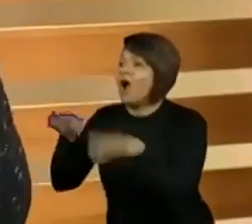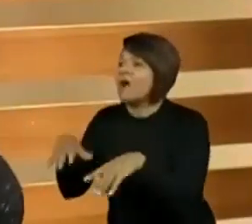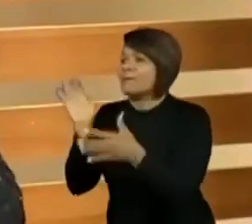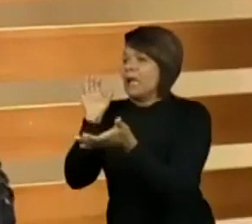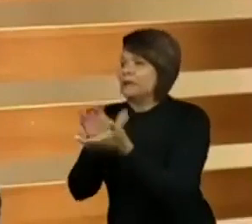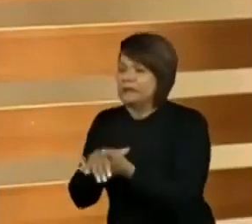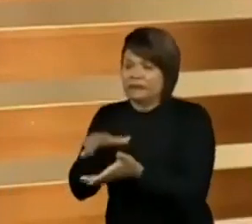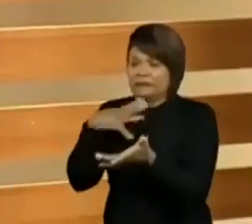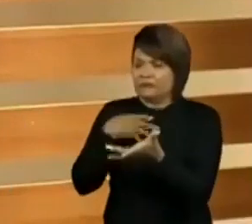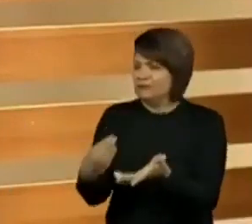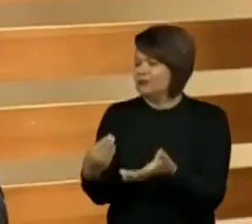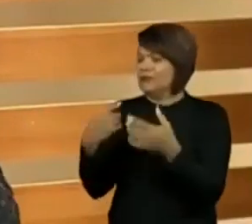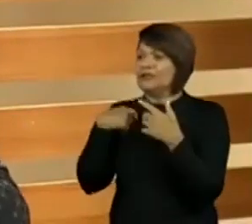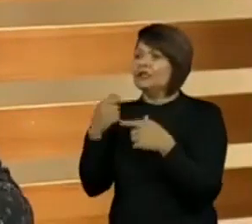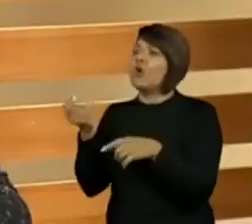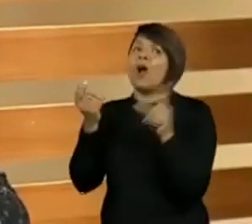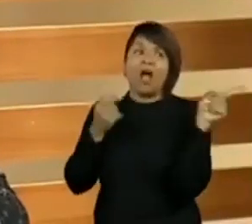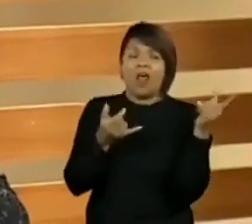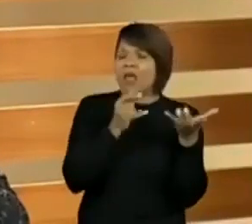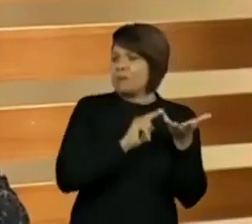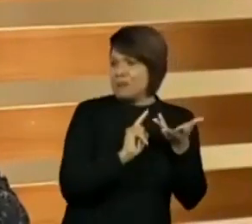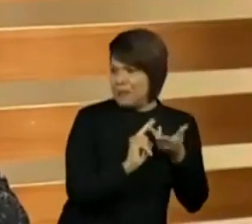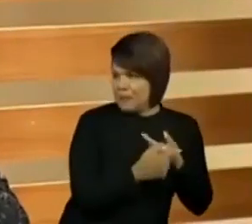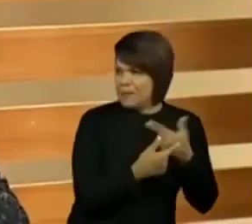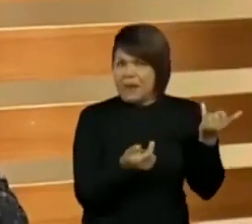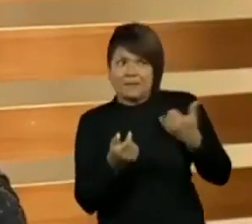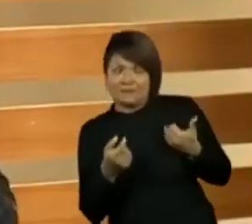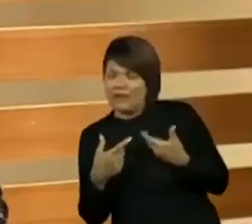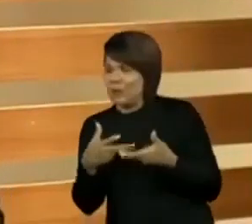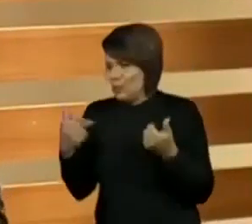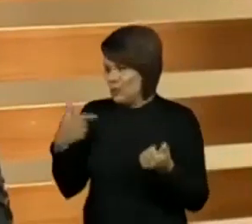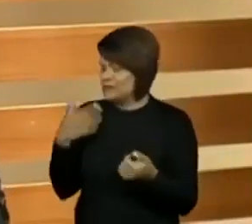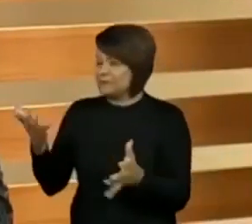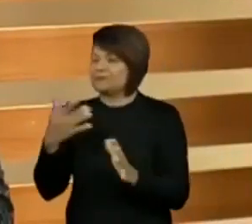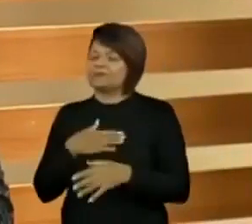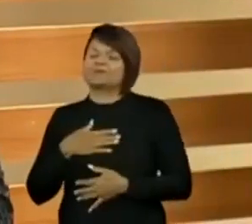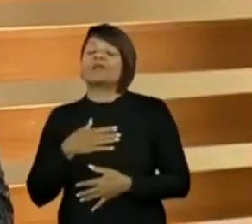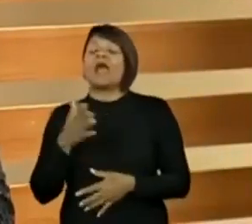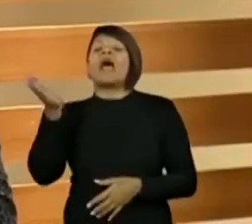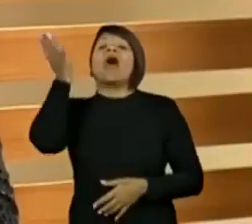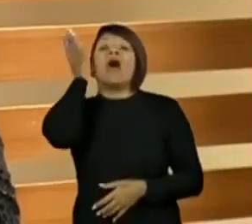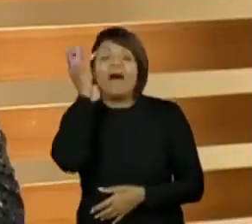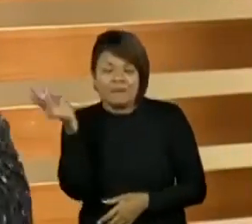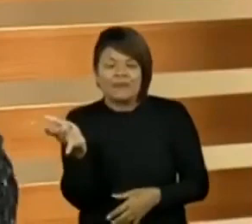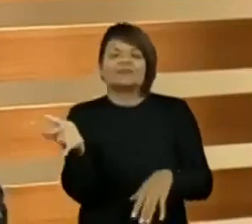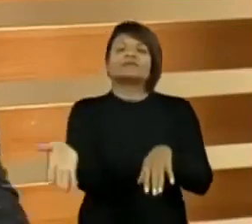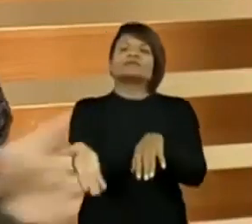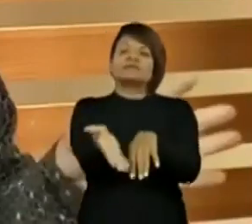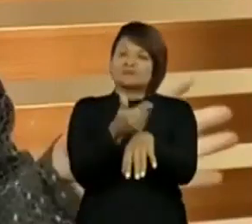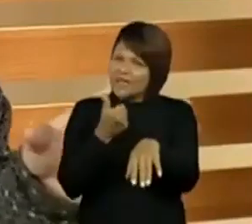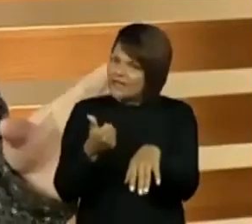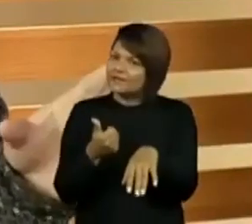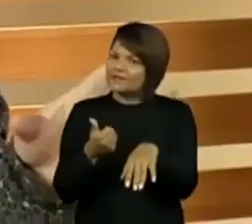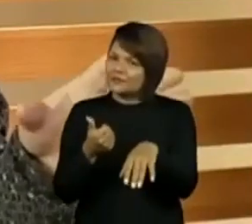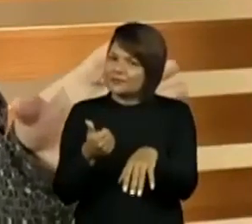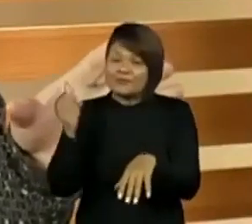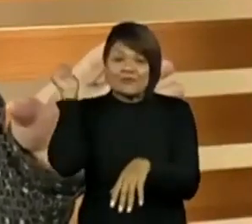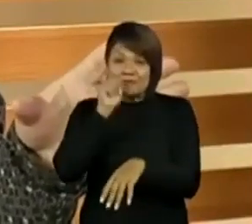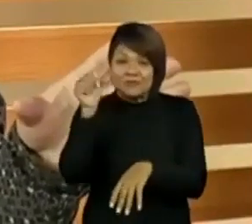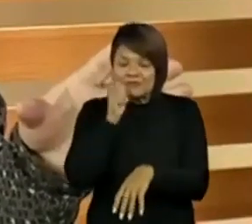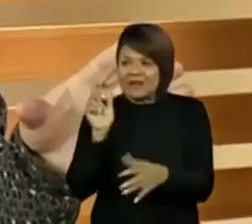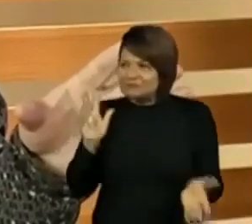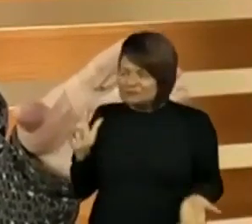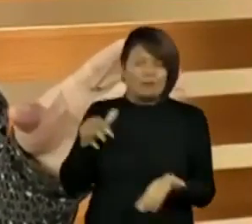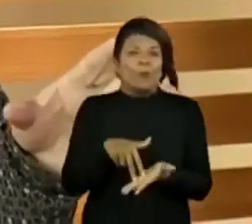logo começaram a imaginar quem será que viria. No dia seguinte, logo cedo, Mazanendaba estava de novo